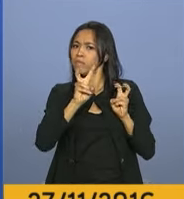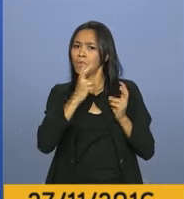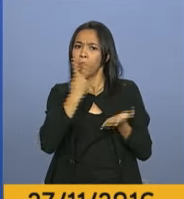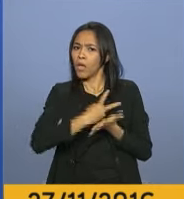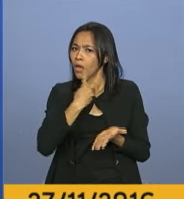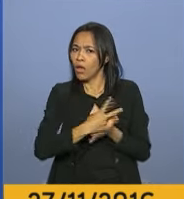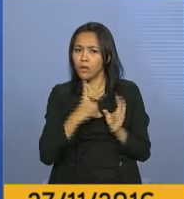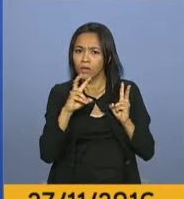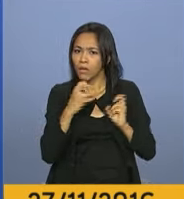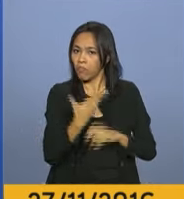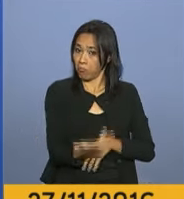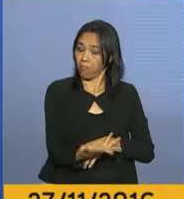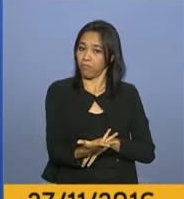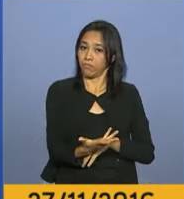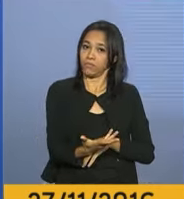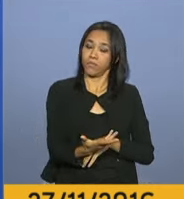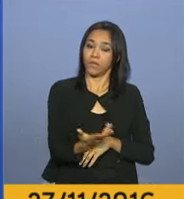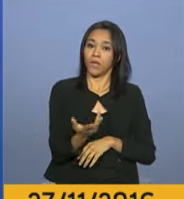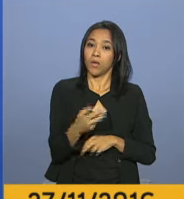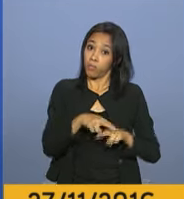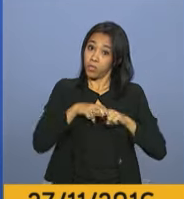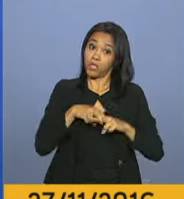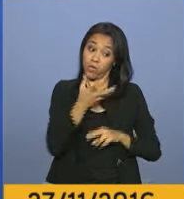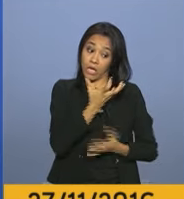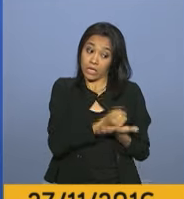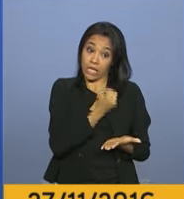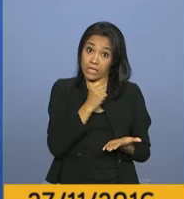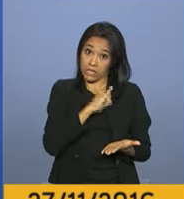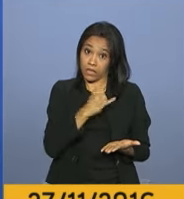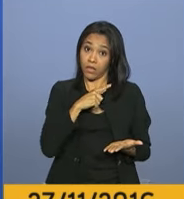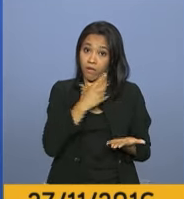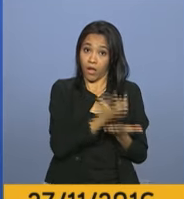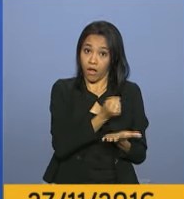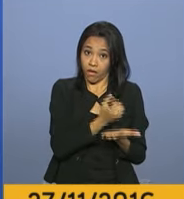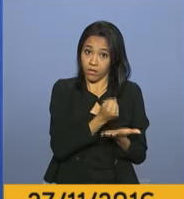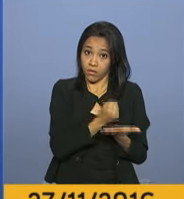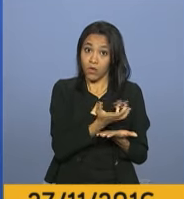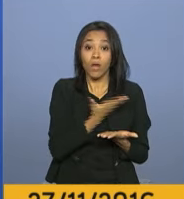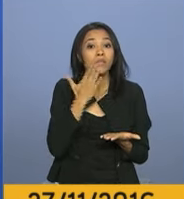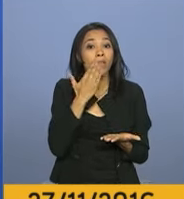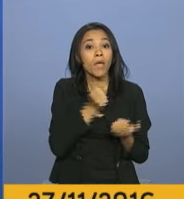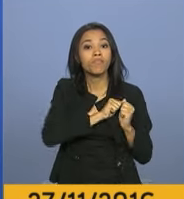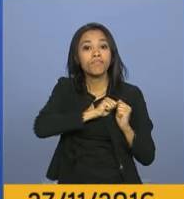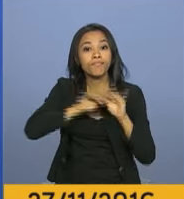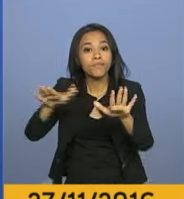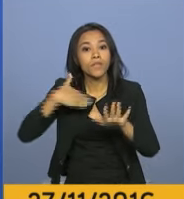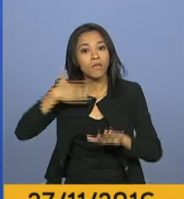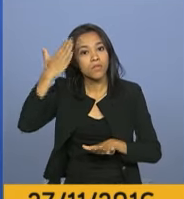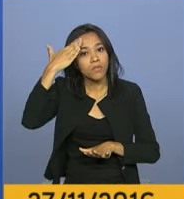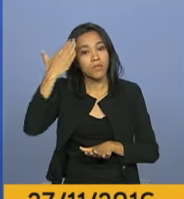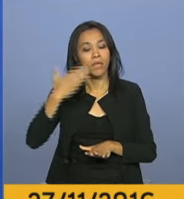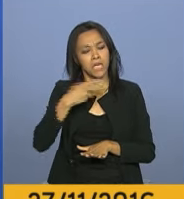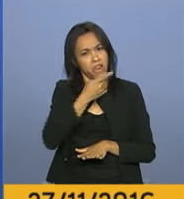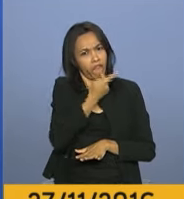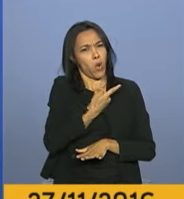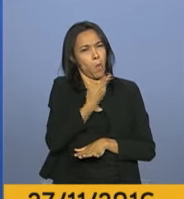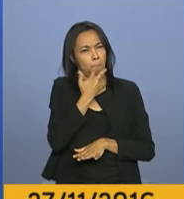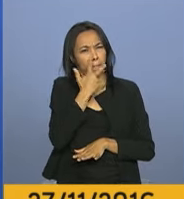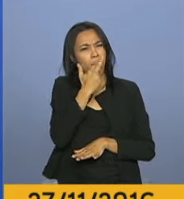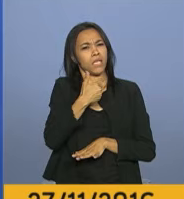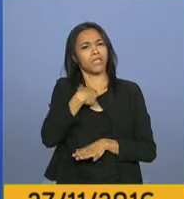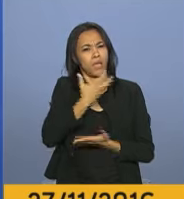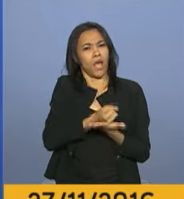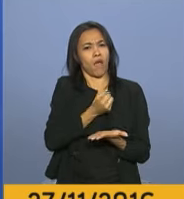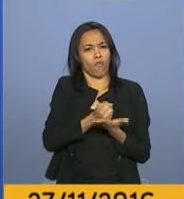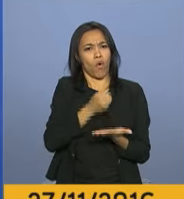mesmo conteúdo. Por isso que eu quero que logo venha à luz, se houve gravação, não é? E ele parece que disse que houve, né? Que ele gravou mesmo,